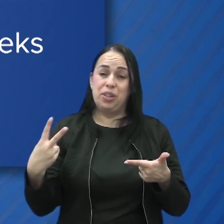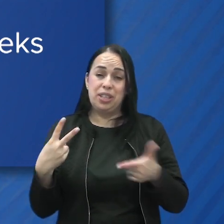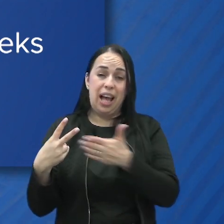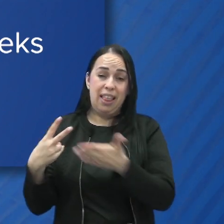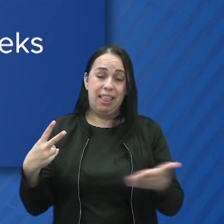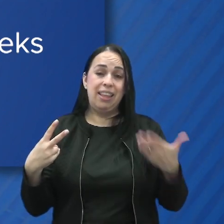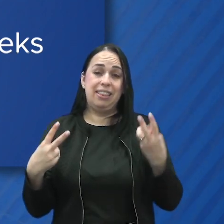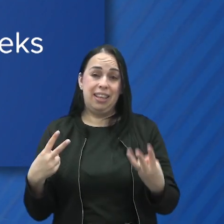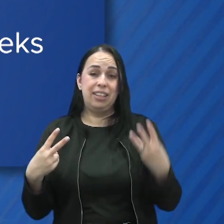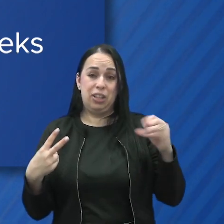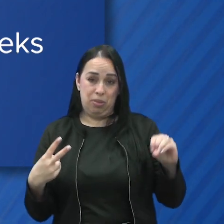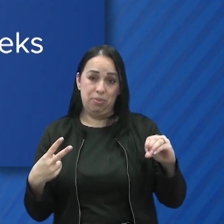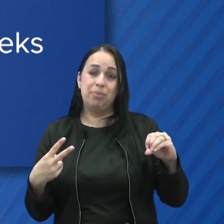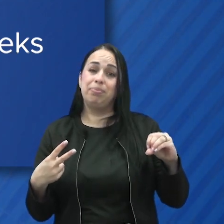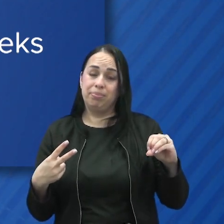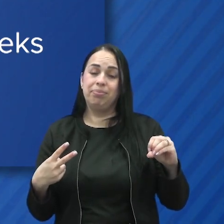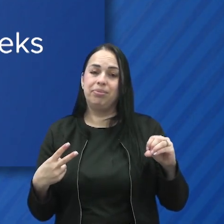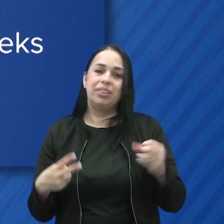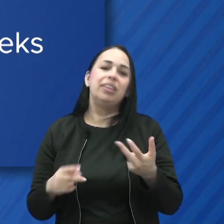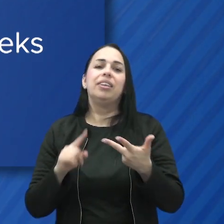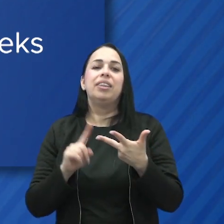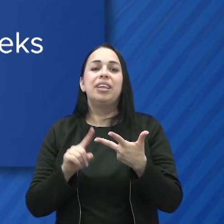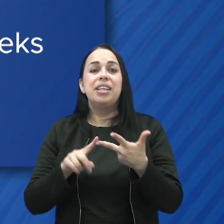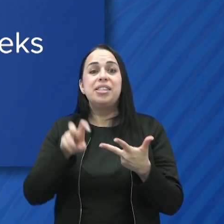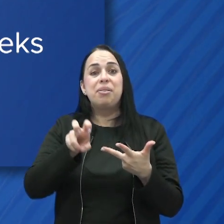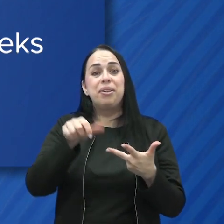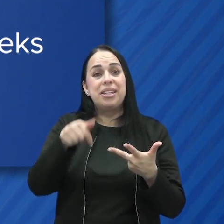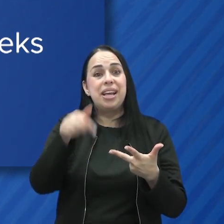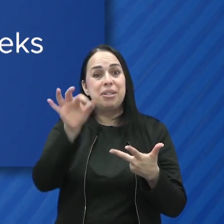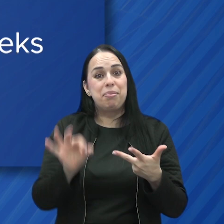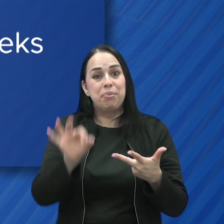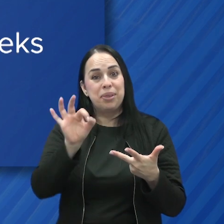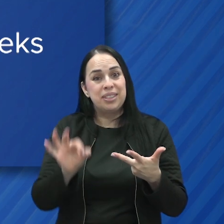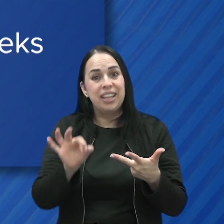têm entre 22 e 39 anos. E